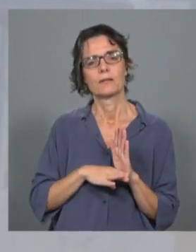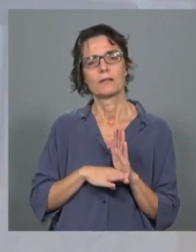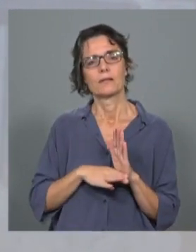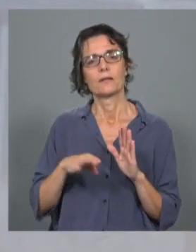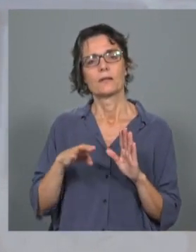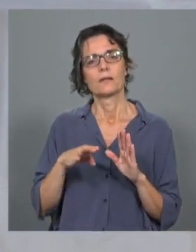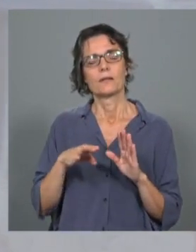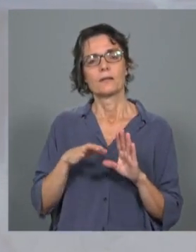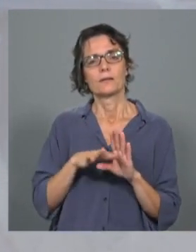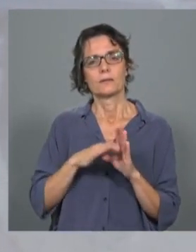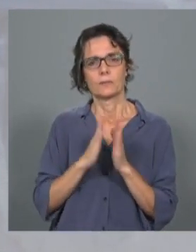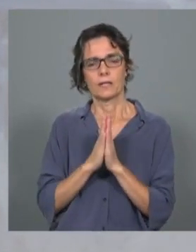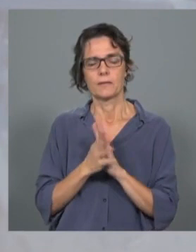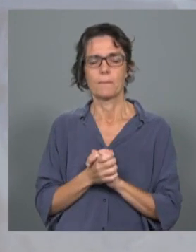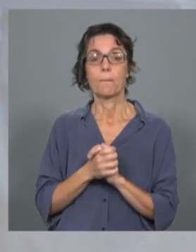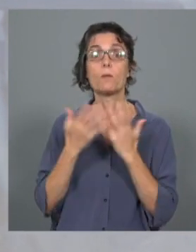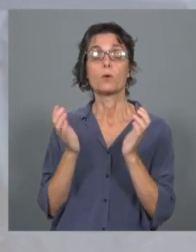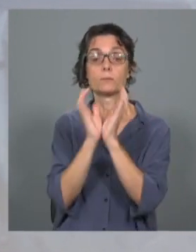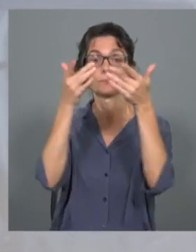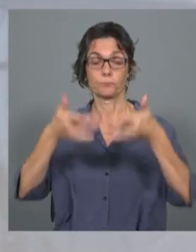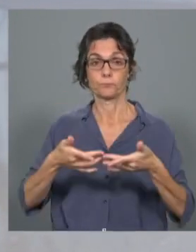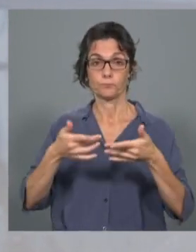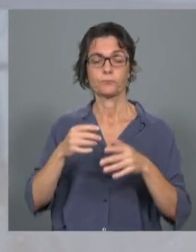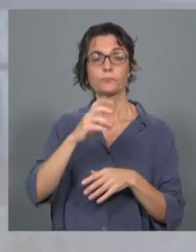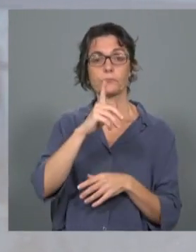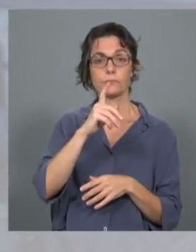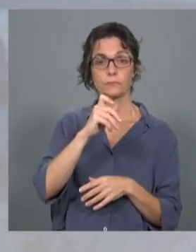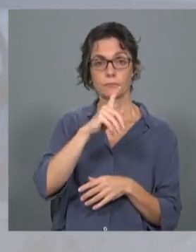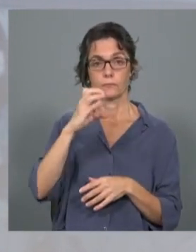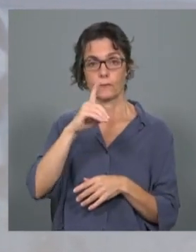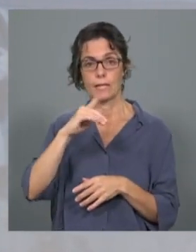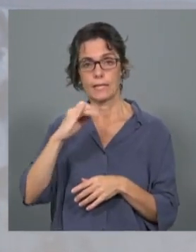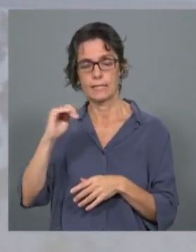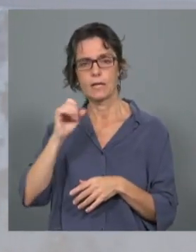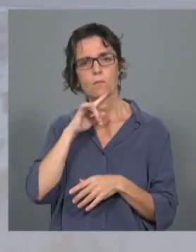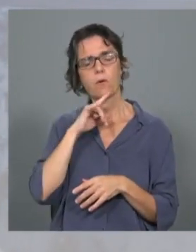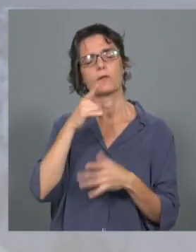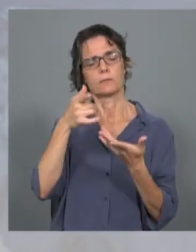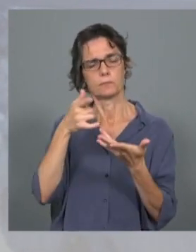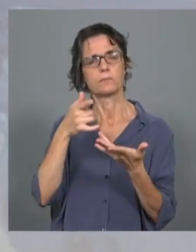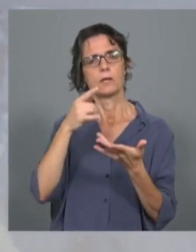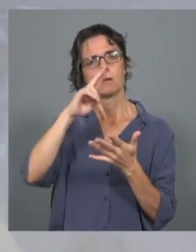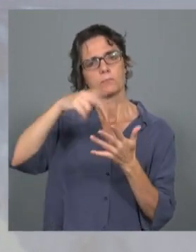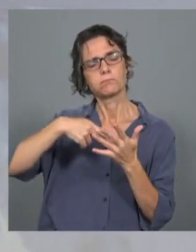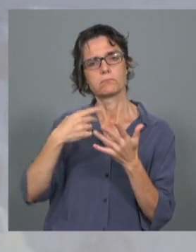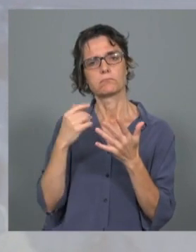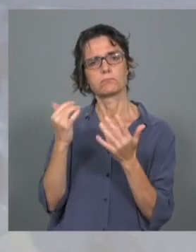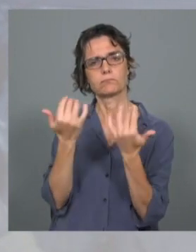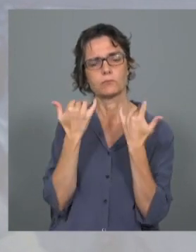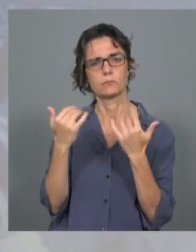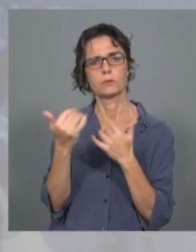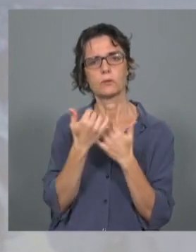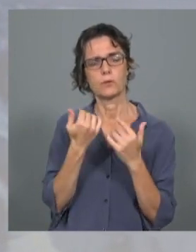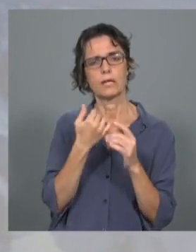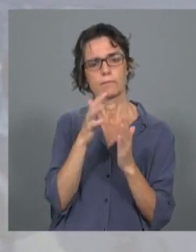programa Eclésia. No portal da Agência Eclésia encontra outras análises a esta encíclica do Papa Francisco e perspectivas para